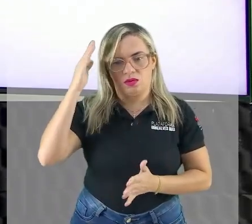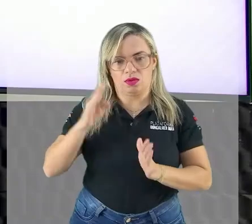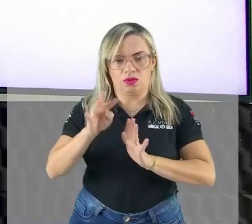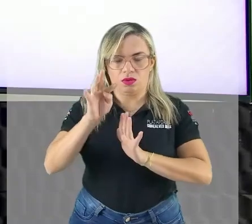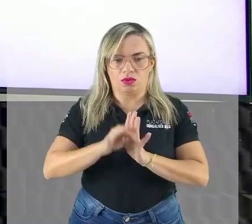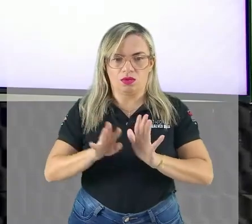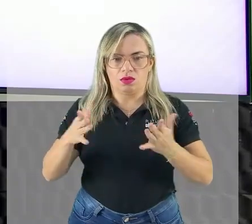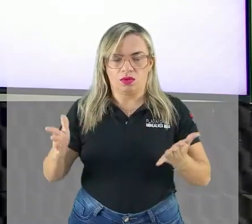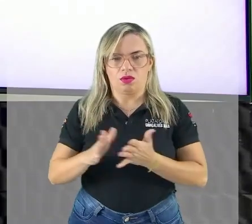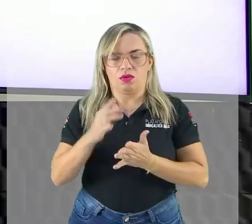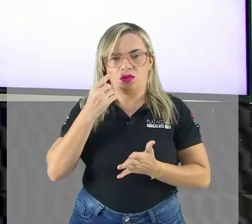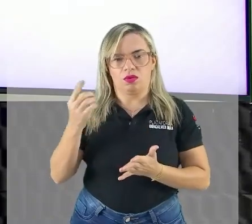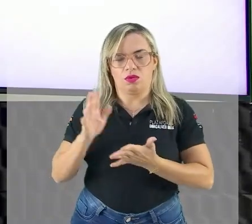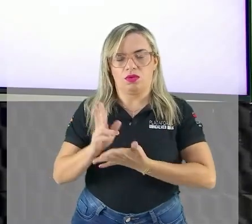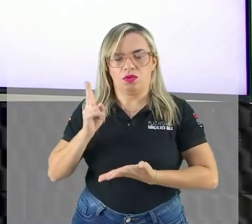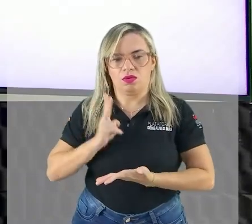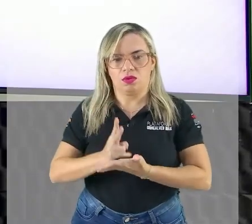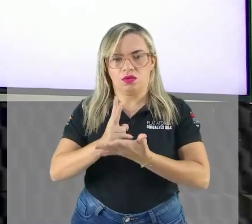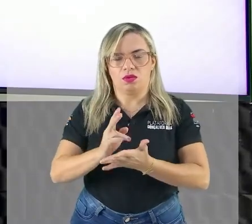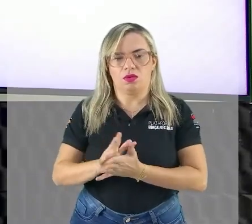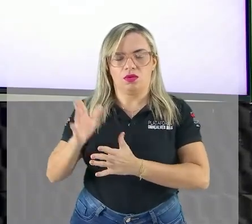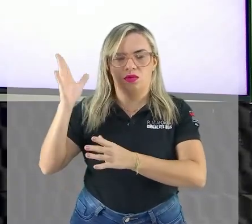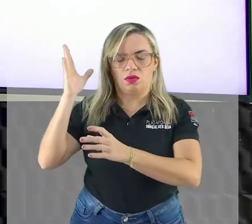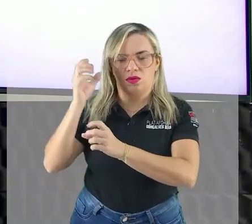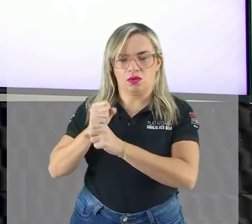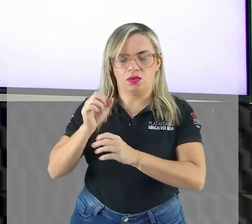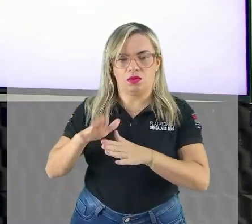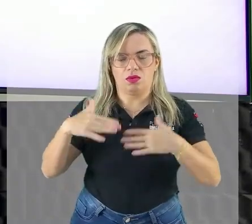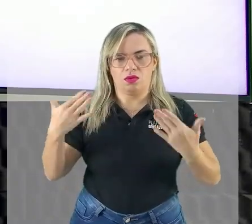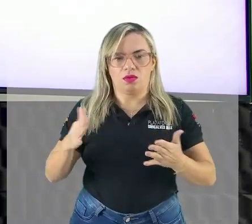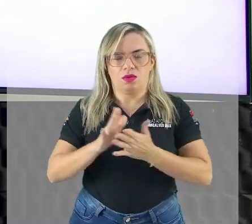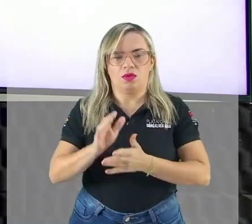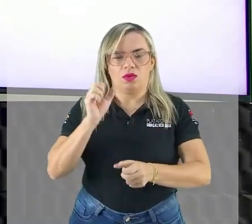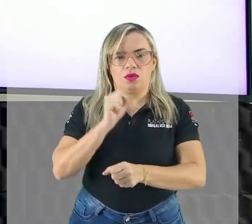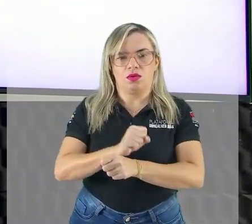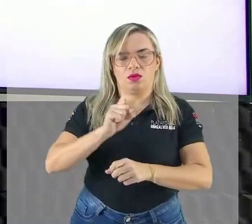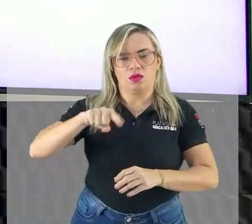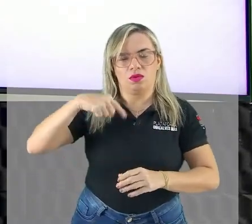textual. Então, a gente vai continuar nossas revisões, eu